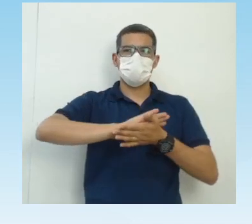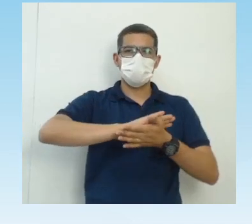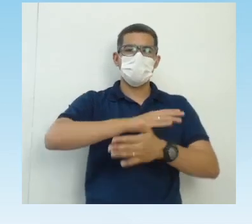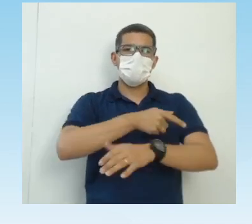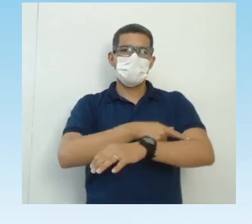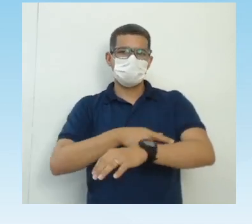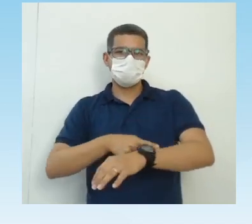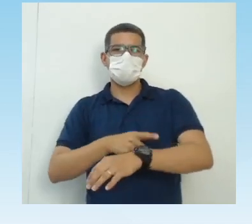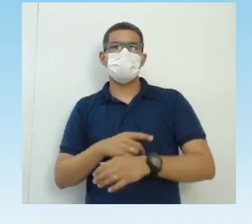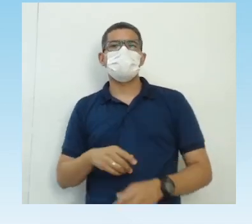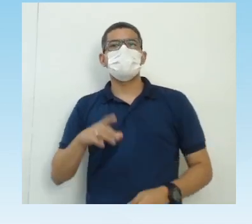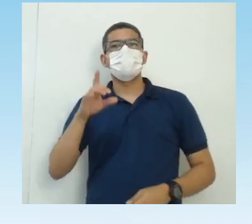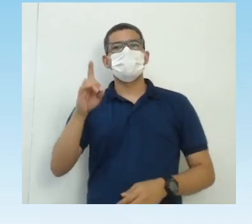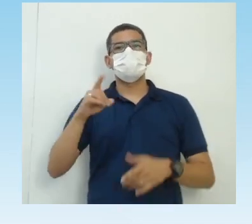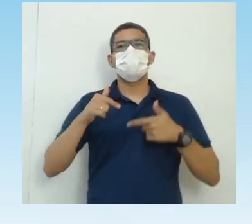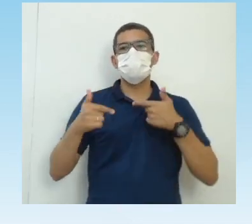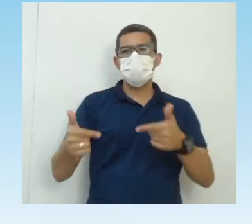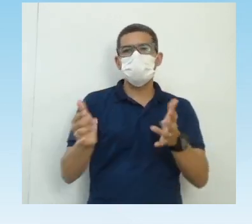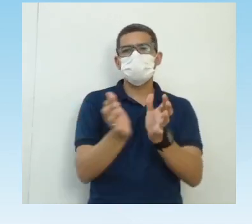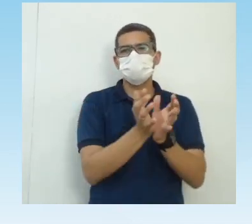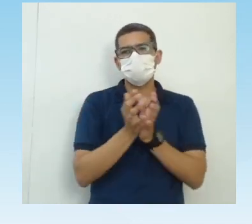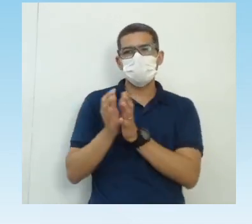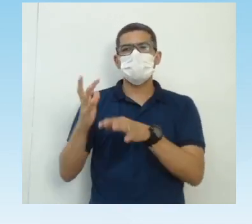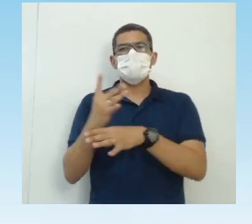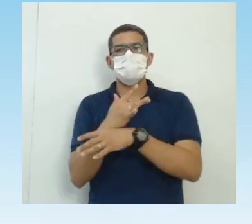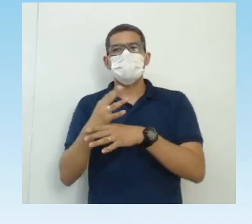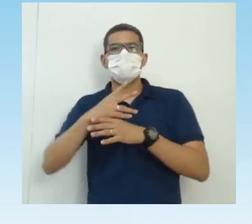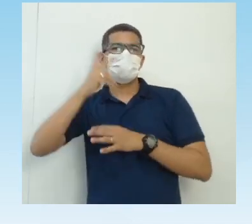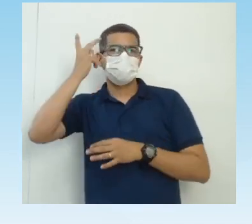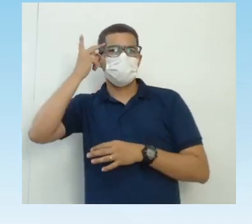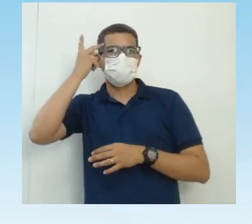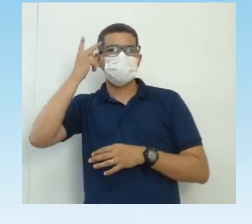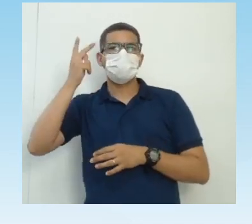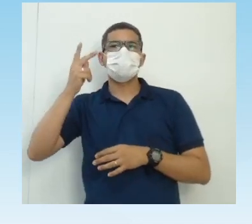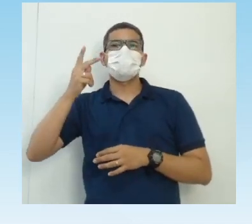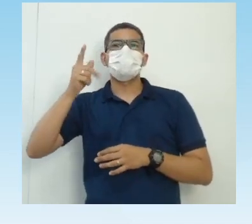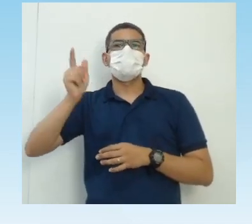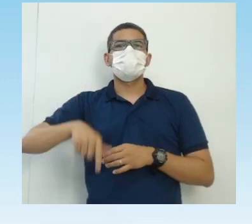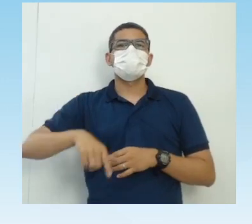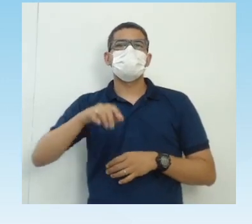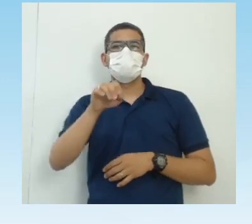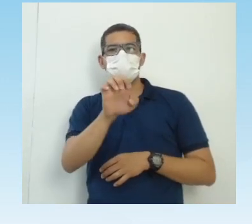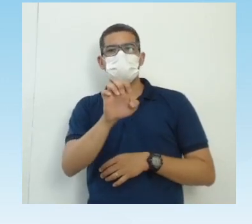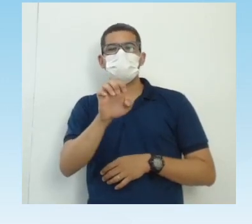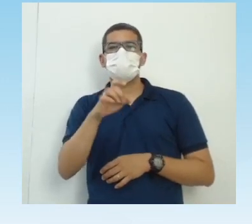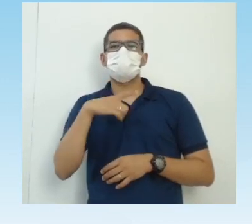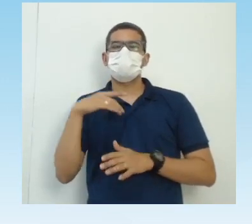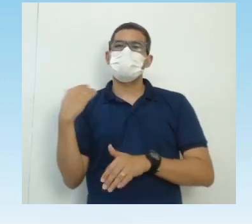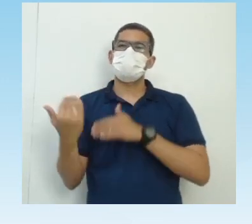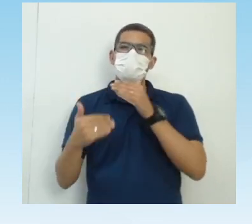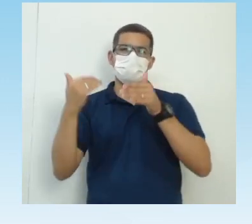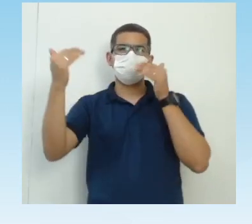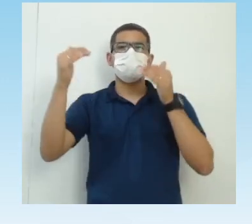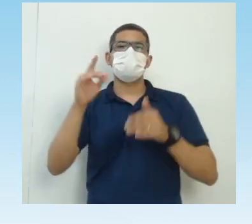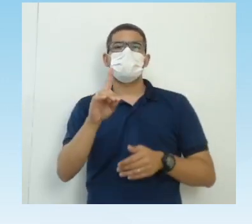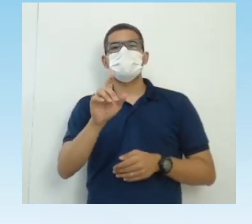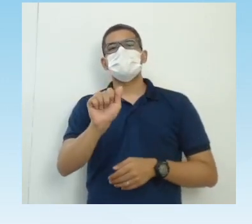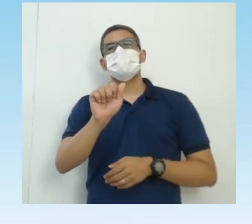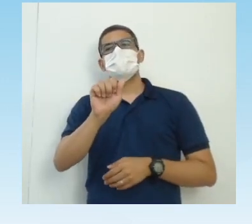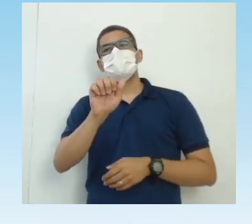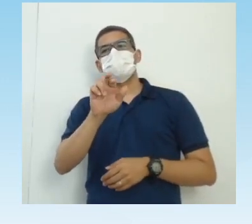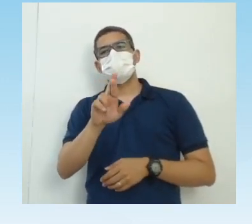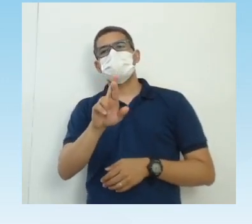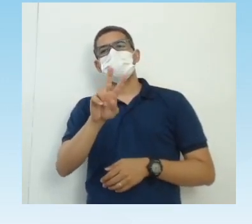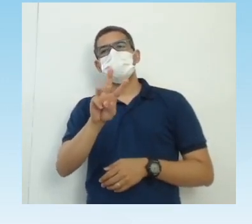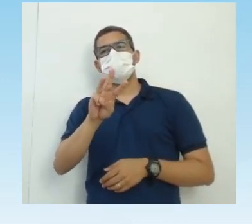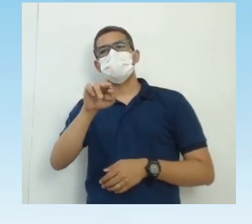São Paulo. E a letra E. O evolucionismo e a teoria do darwinismo social. Bicho, até a expressão foi a mesma, né? Então a